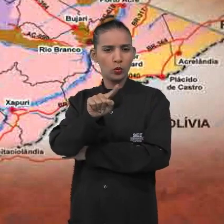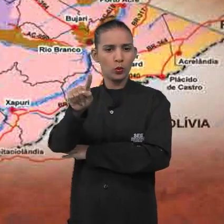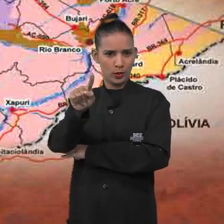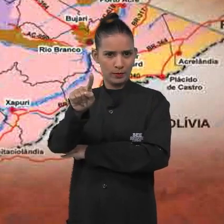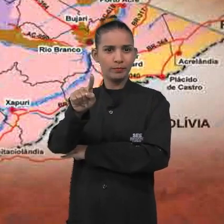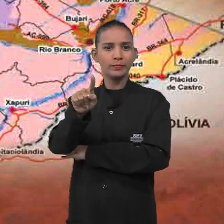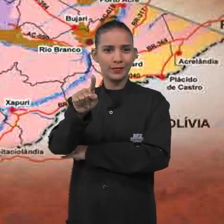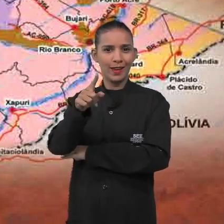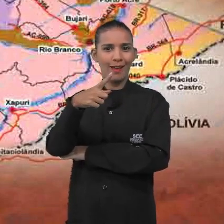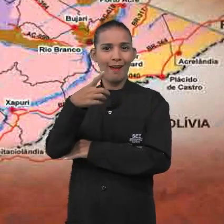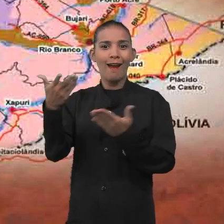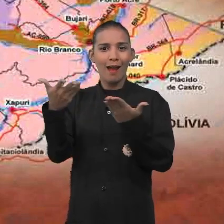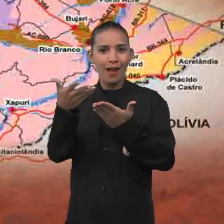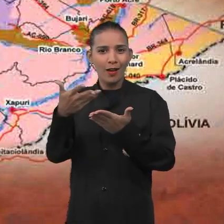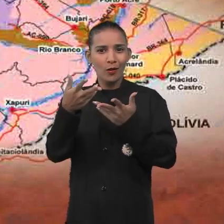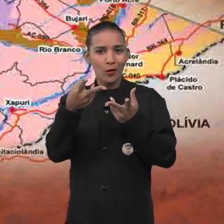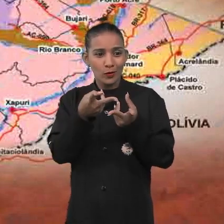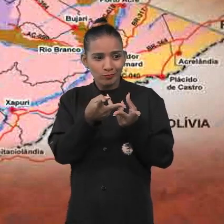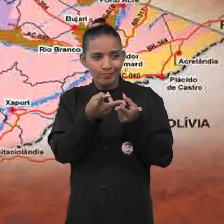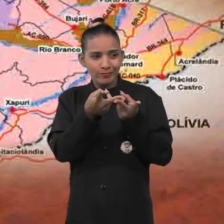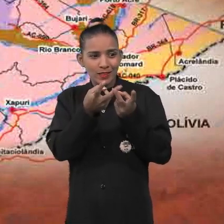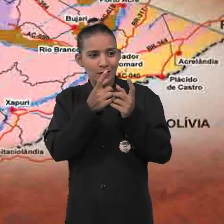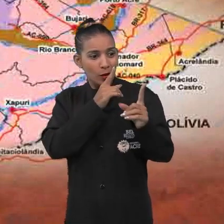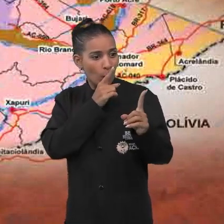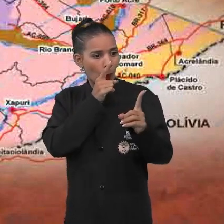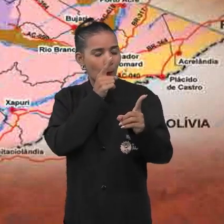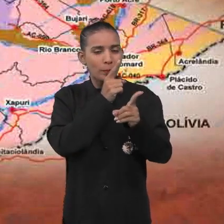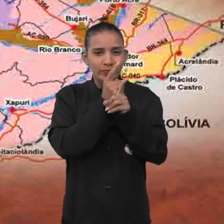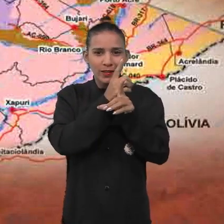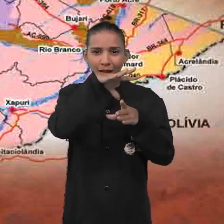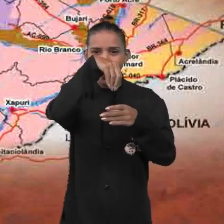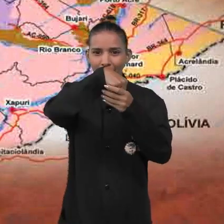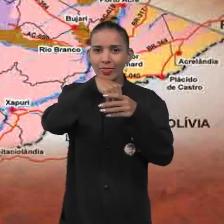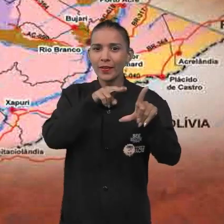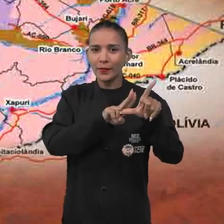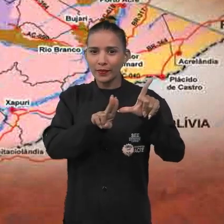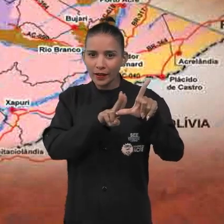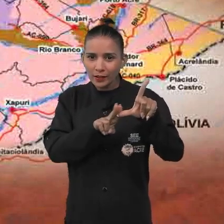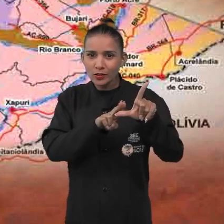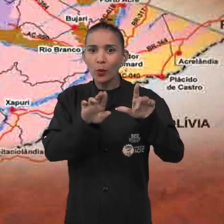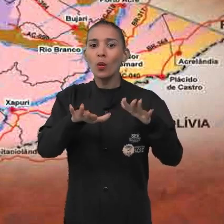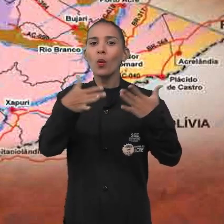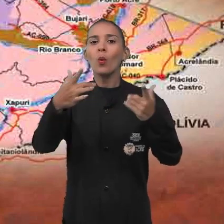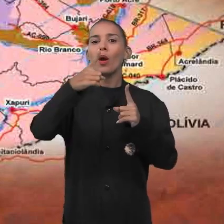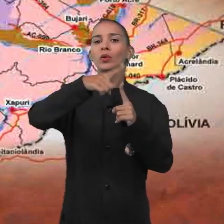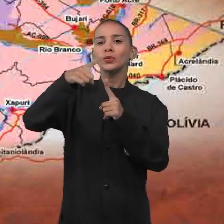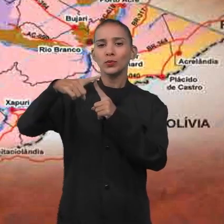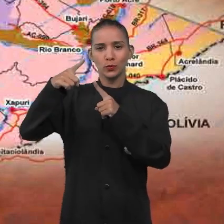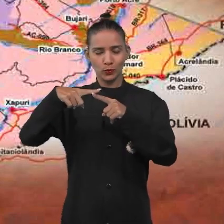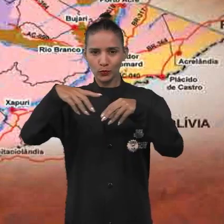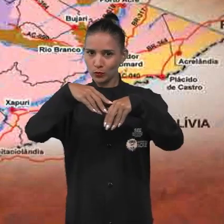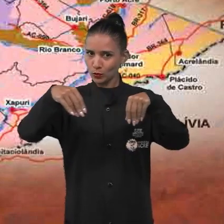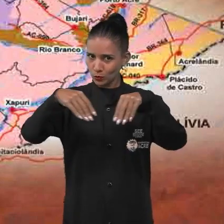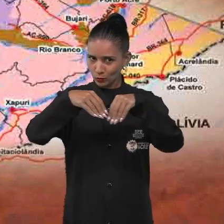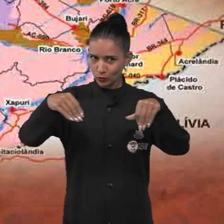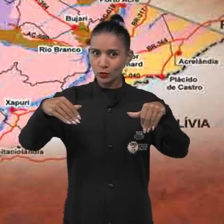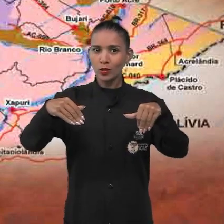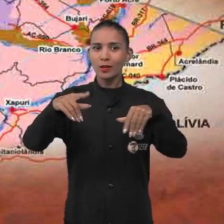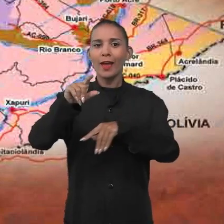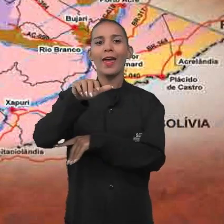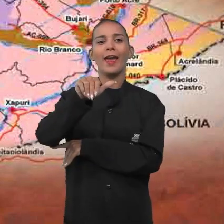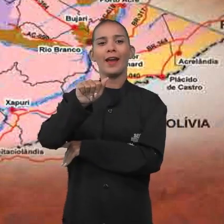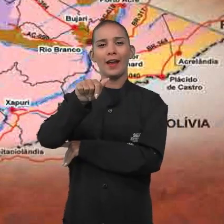aqui a gente vai identificar o tipo de solo dessa regional. E o tipo de solo é justamente o argissolo,